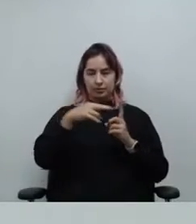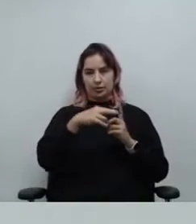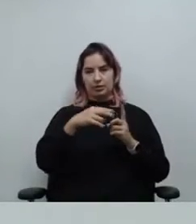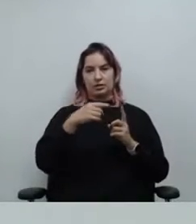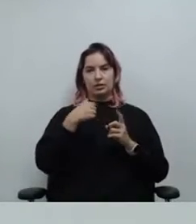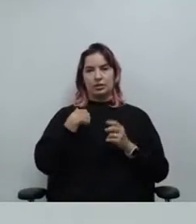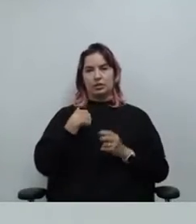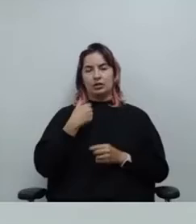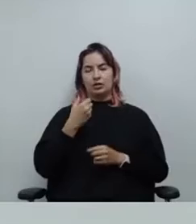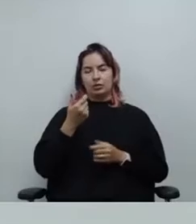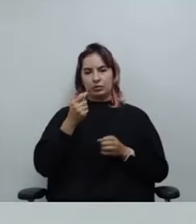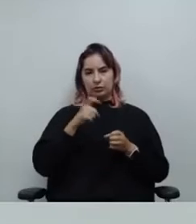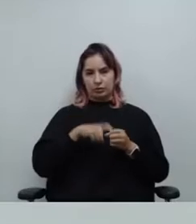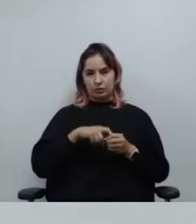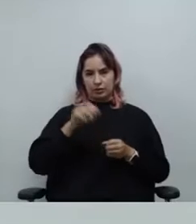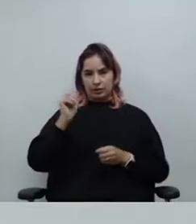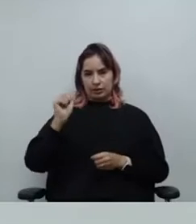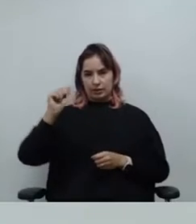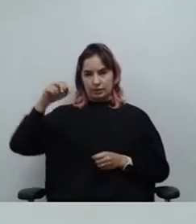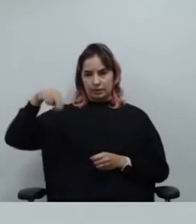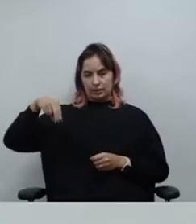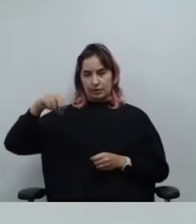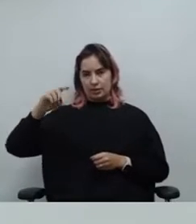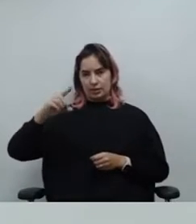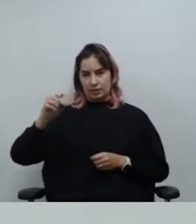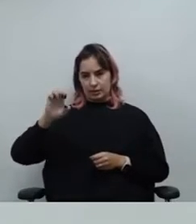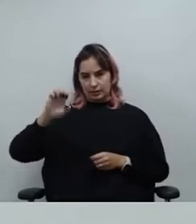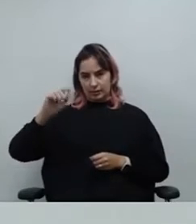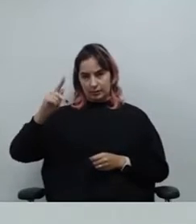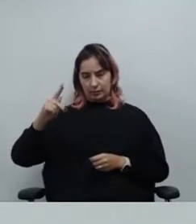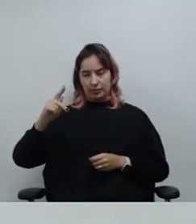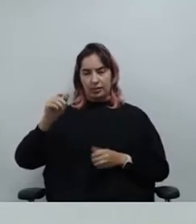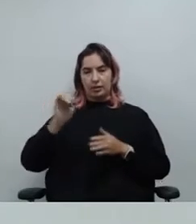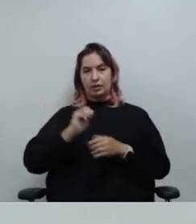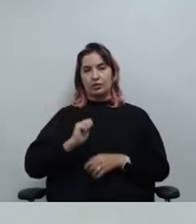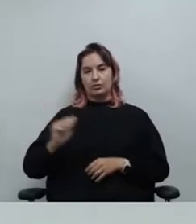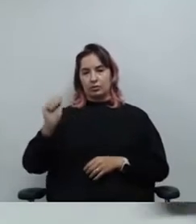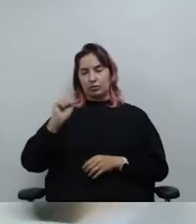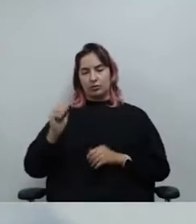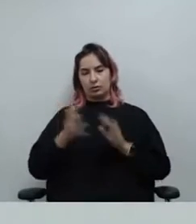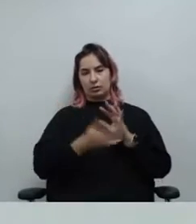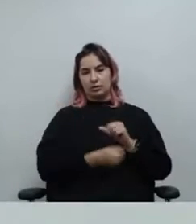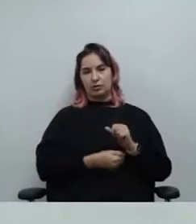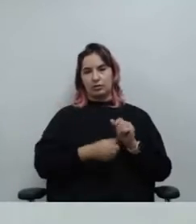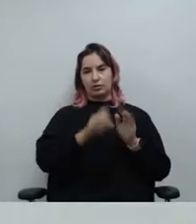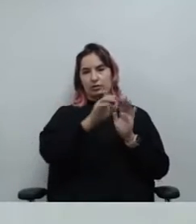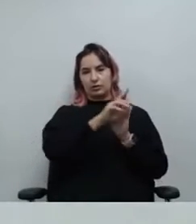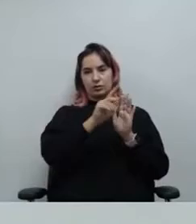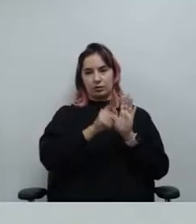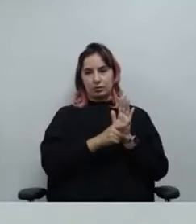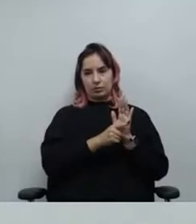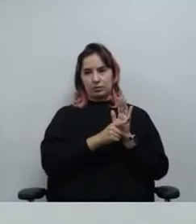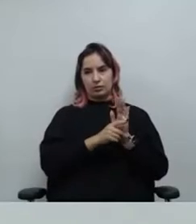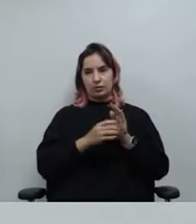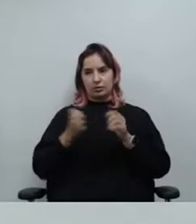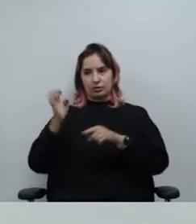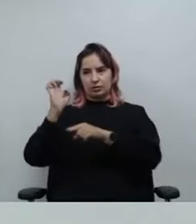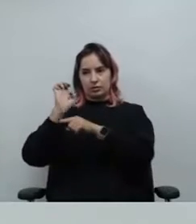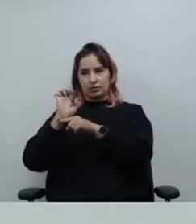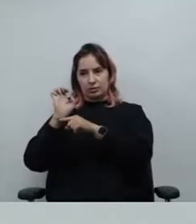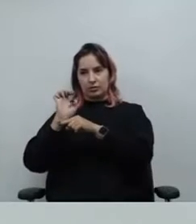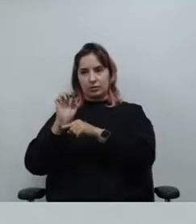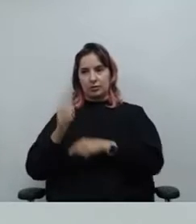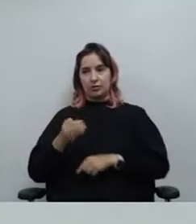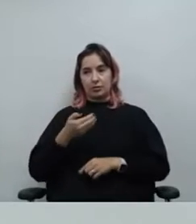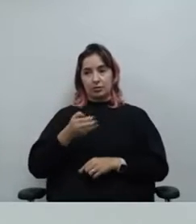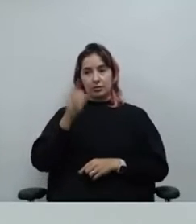retomo a recém-lançada ANSDEP, Associação Nacional de Servidores de Defensorias Públicas do Estado, no último dia 10 de